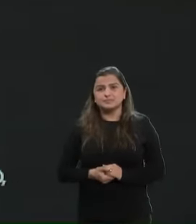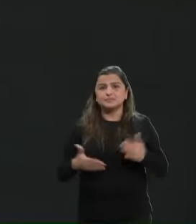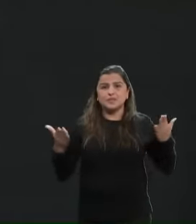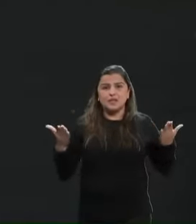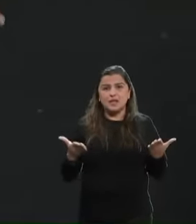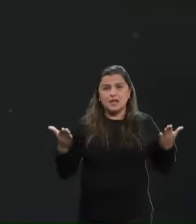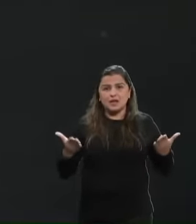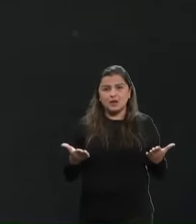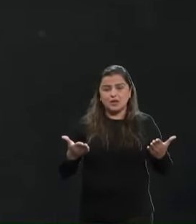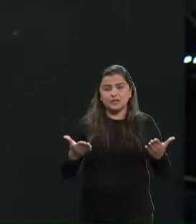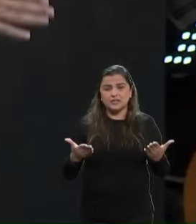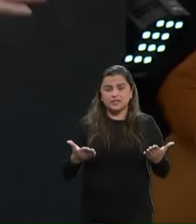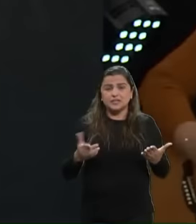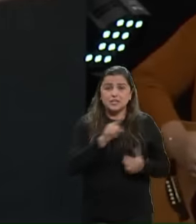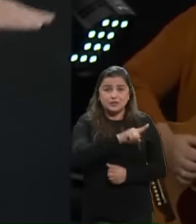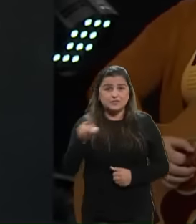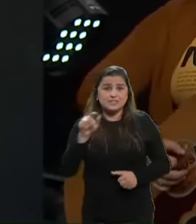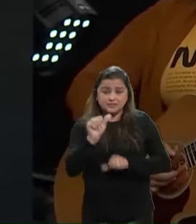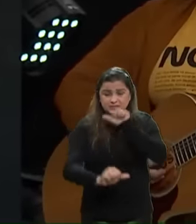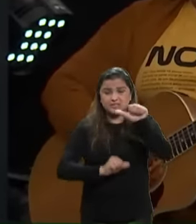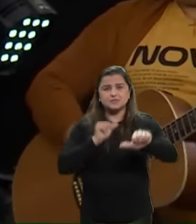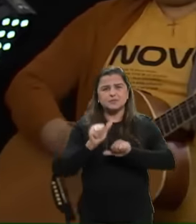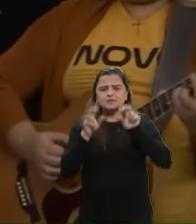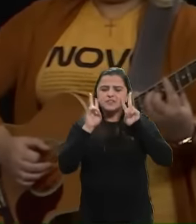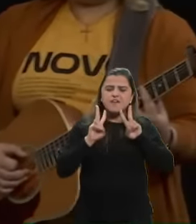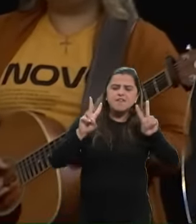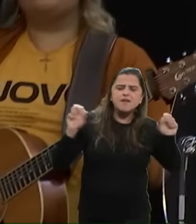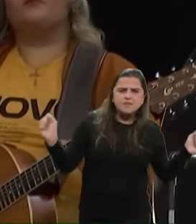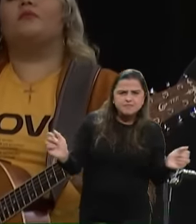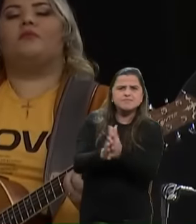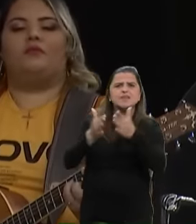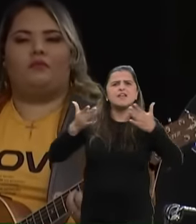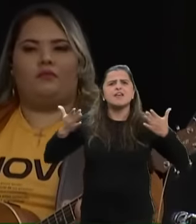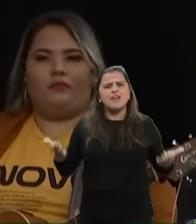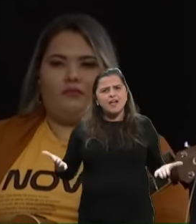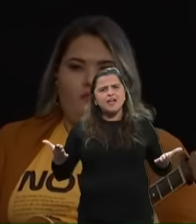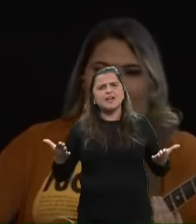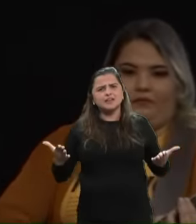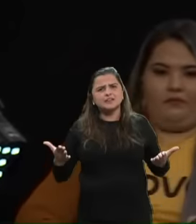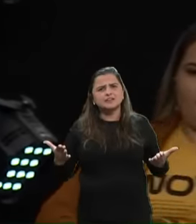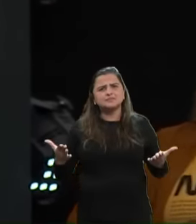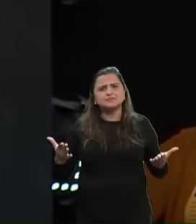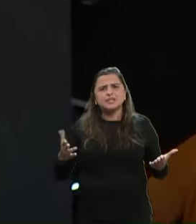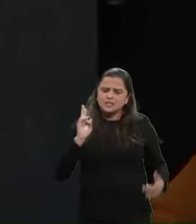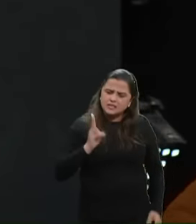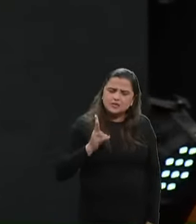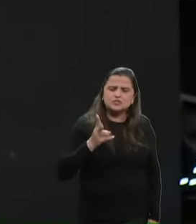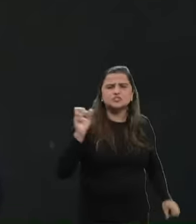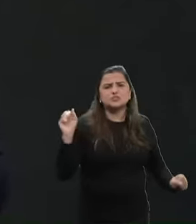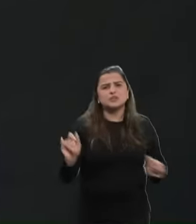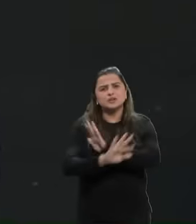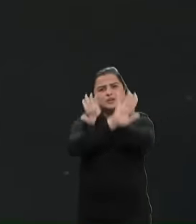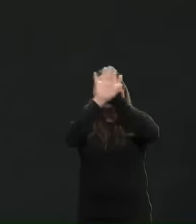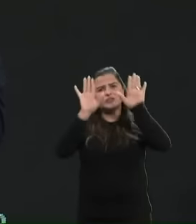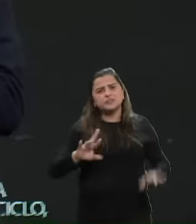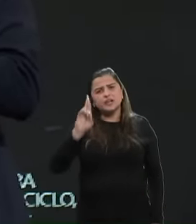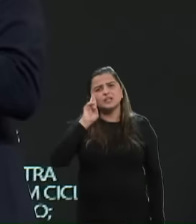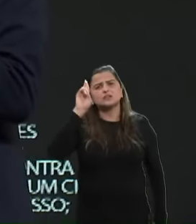Agora, quem é transformado pode ter milagre ou não ter milagre. Ele continua glorificando o nome do Senhor.